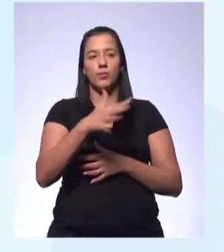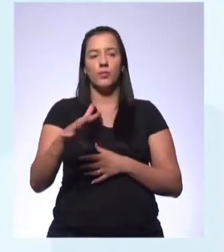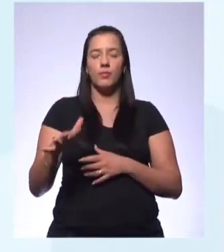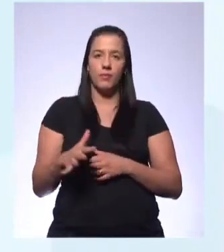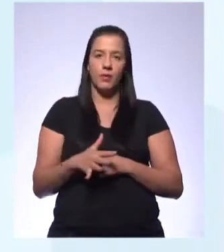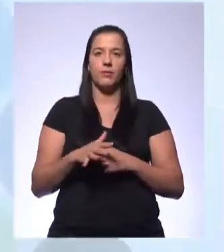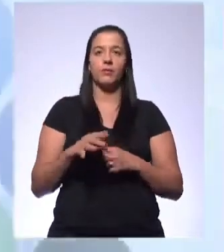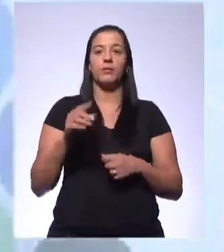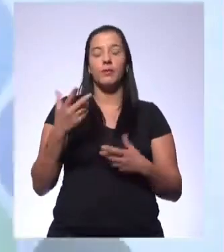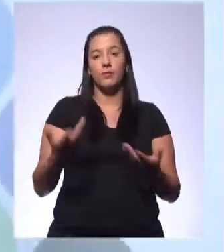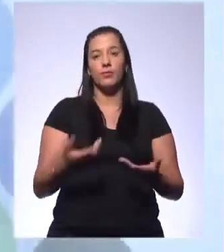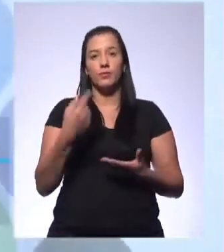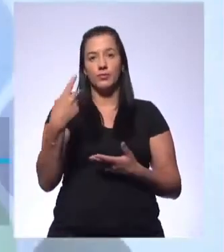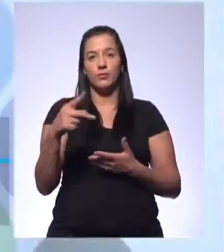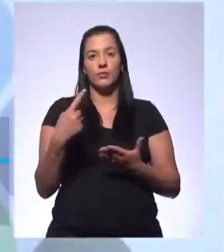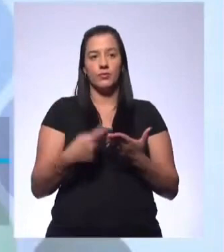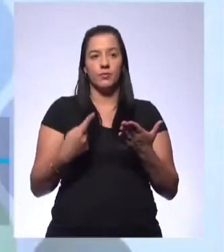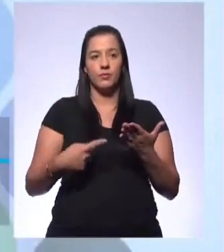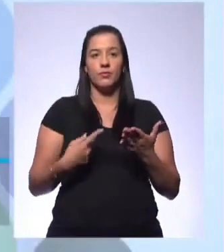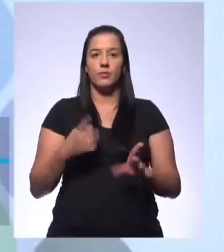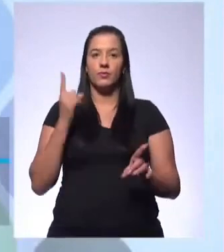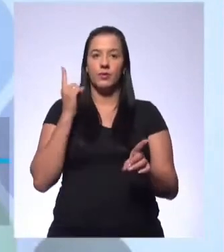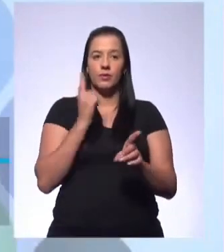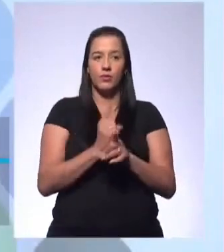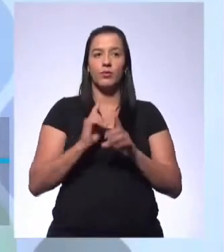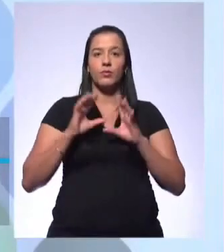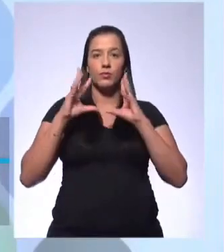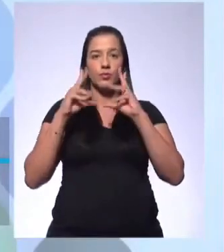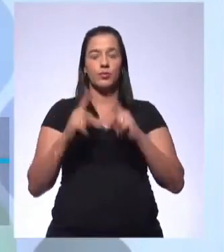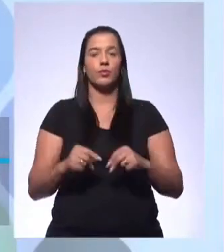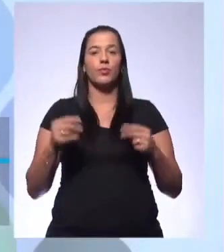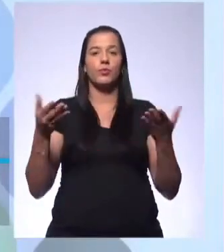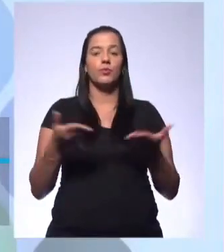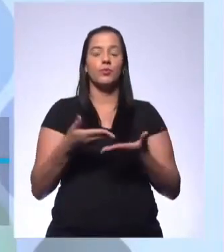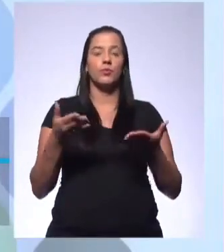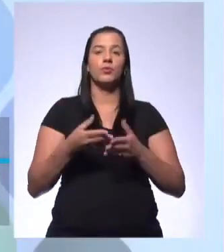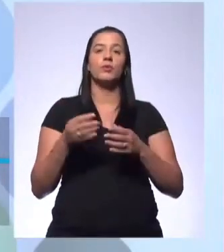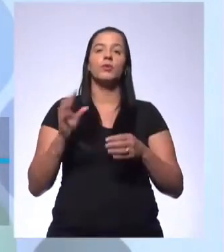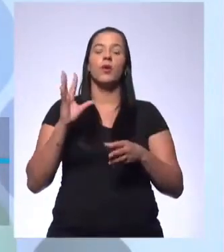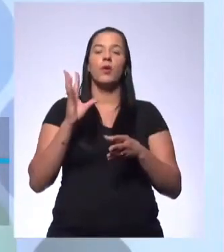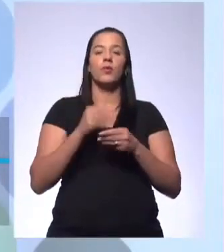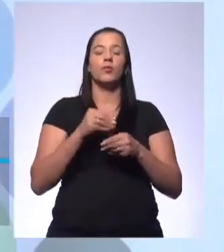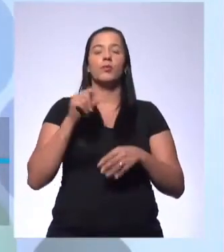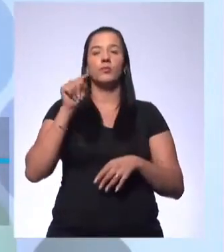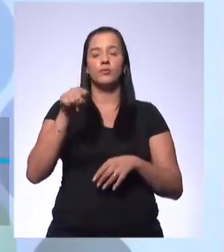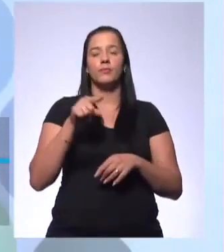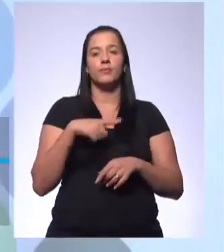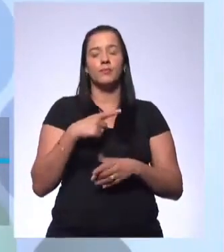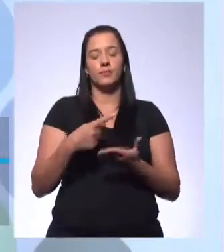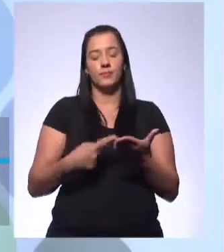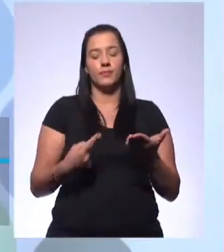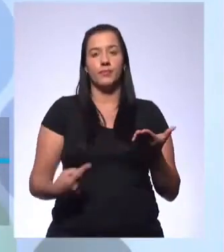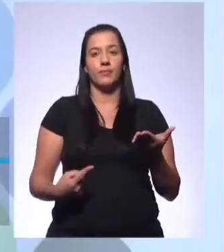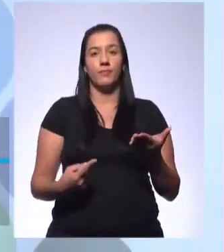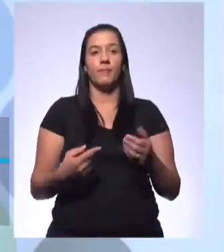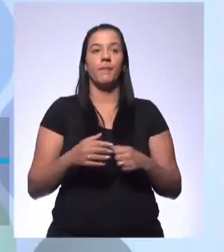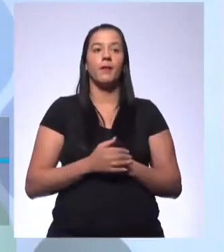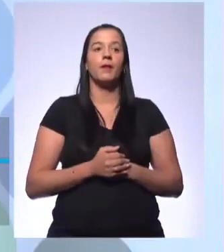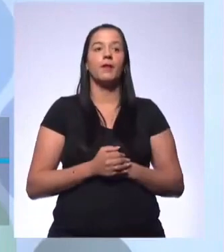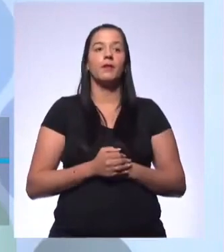tem o caderno do aluno, você chega lá e já acha toda essa matéria de hoje, o conteúdo está lá. Vamos, então, fazer